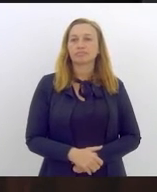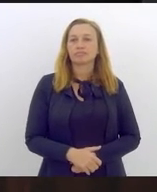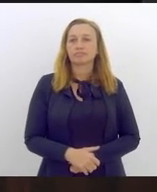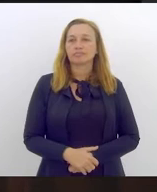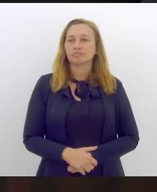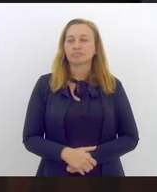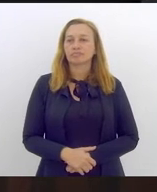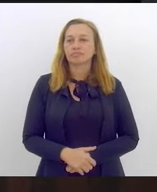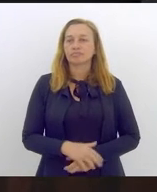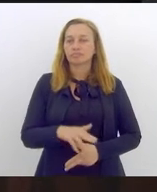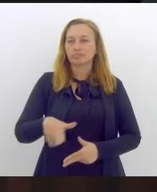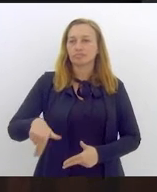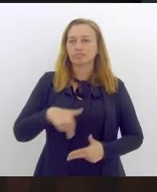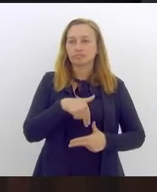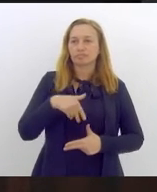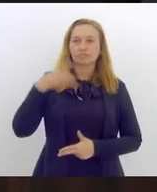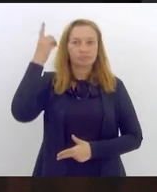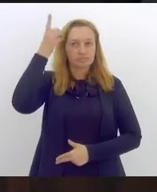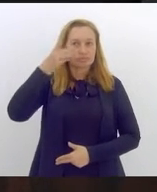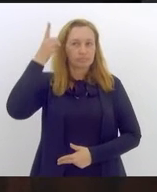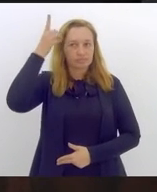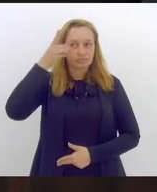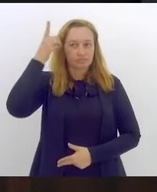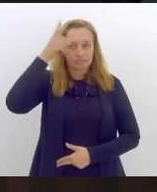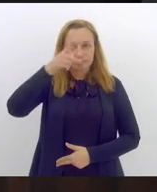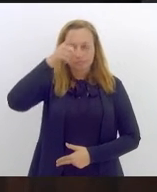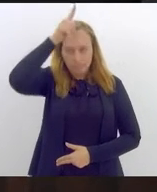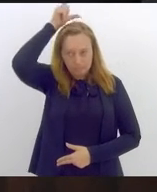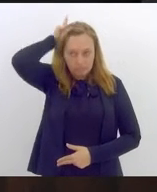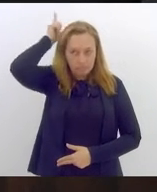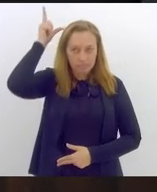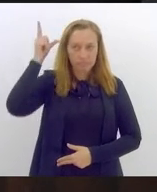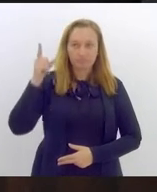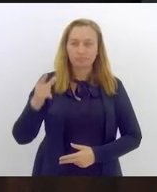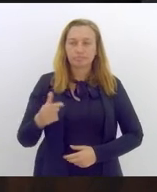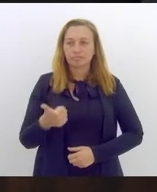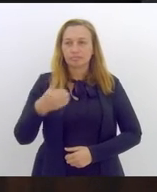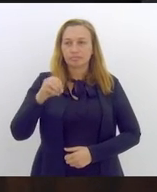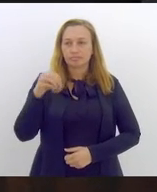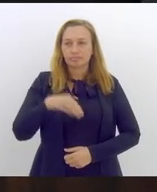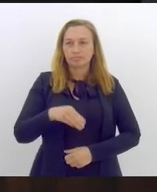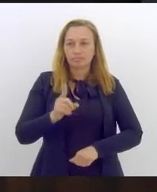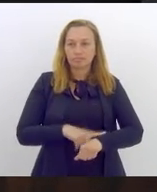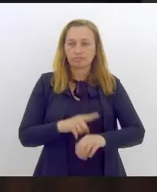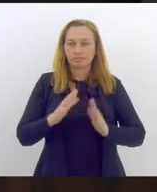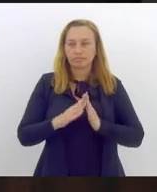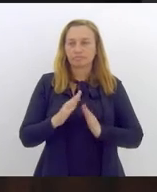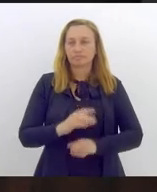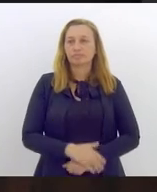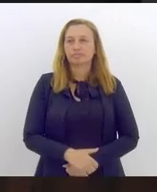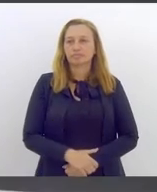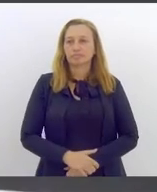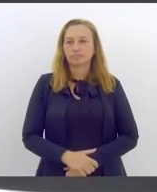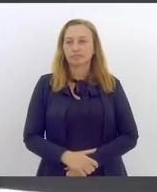orador escrito é o senhor Deputado Luiz Paulo que dispõe de 10 minutos